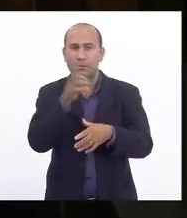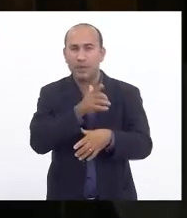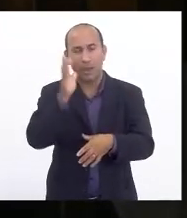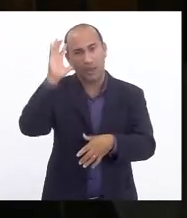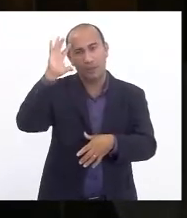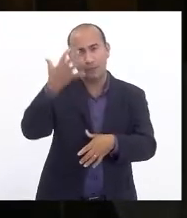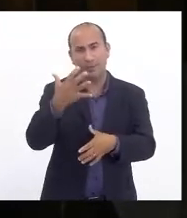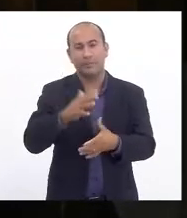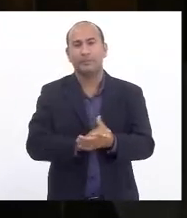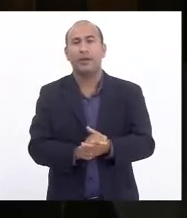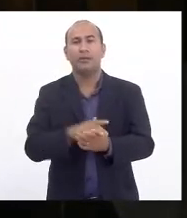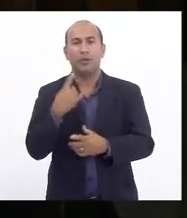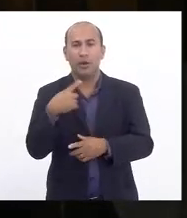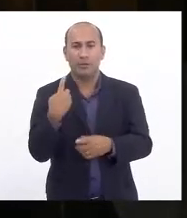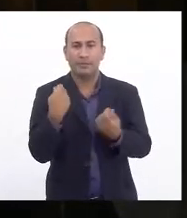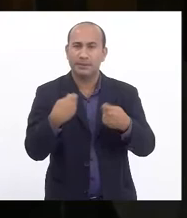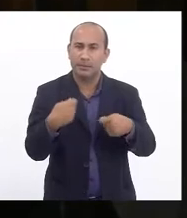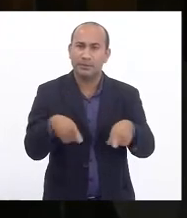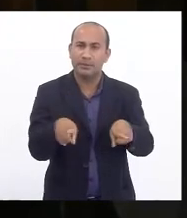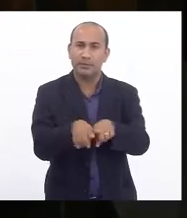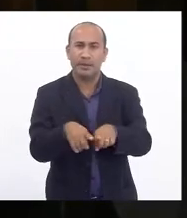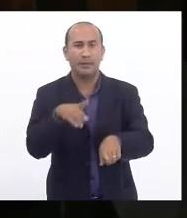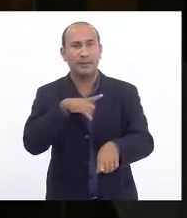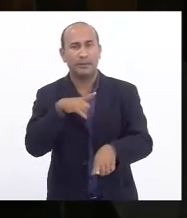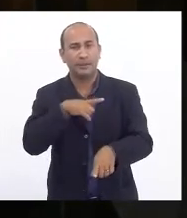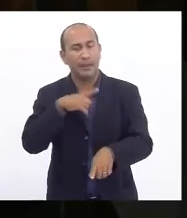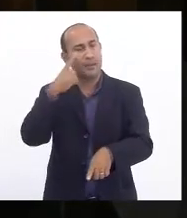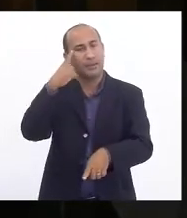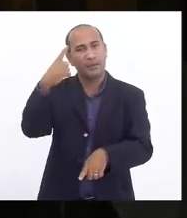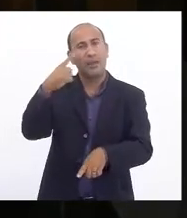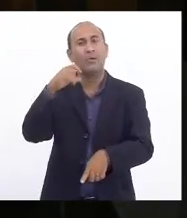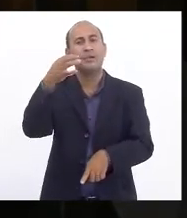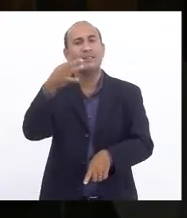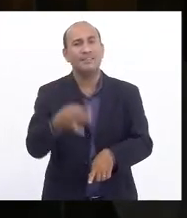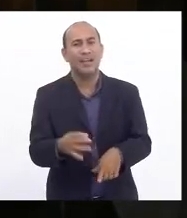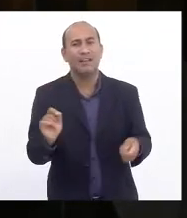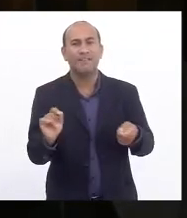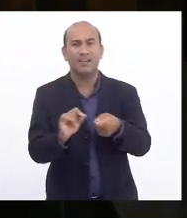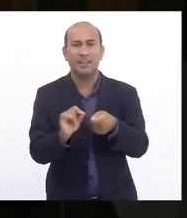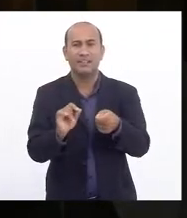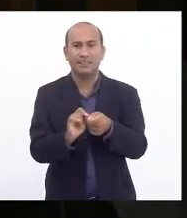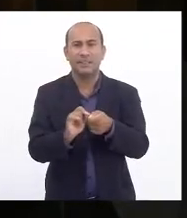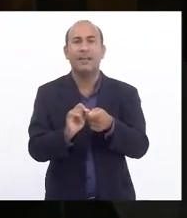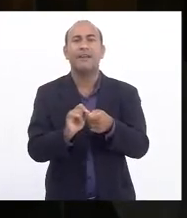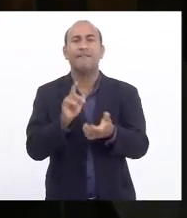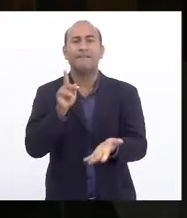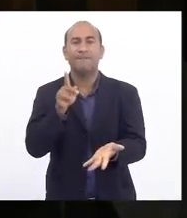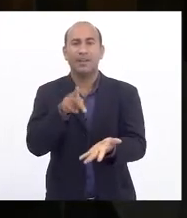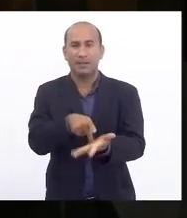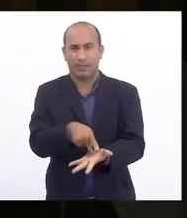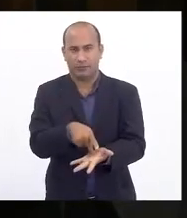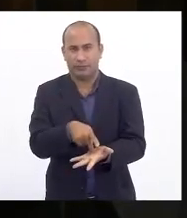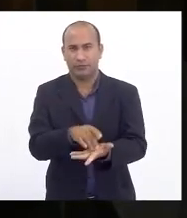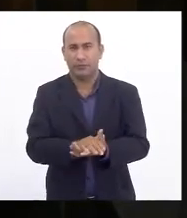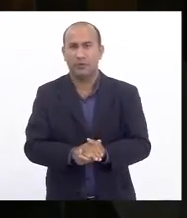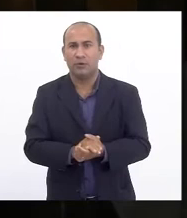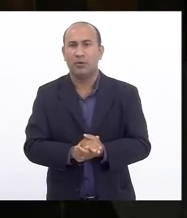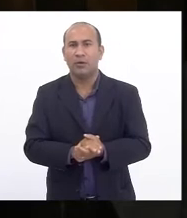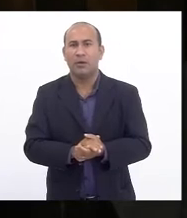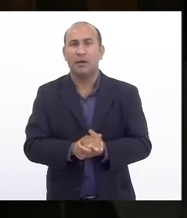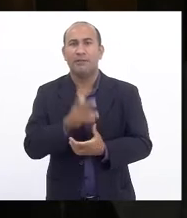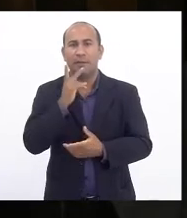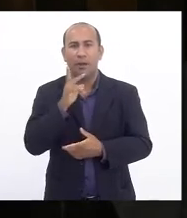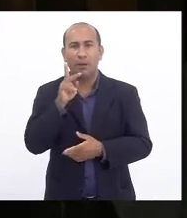e a gente nem precisa ter muita consciência do que que é o certo a se fazer em cidades reais o